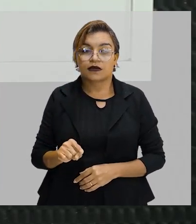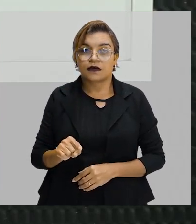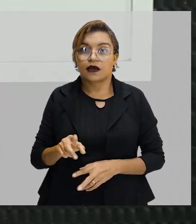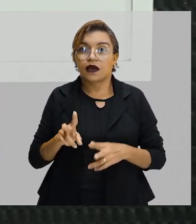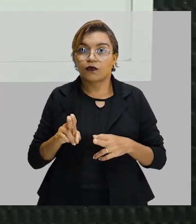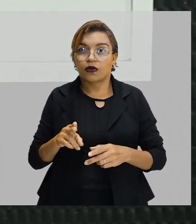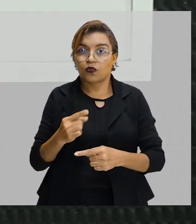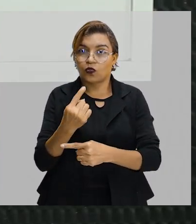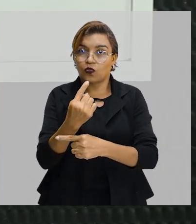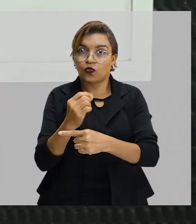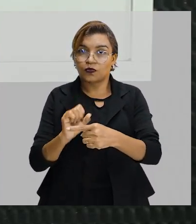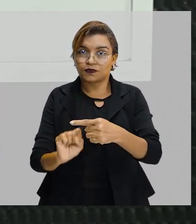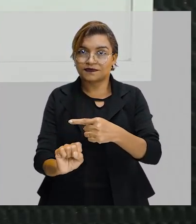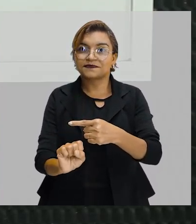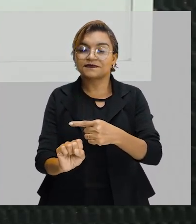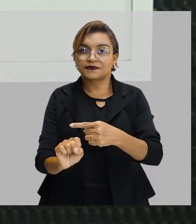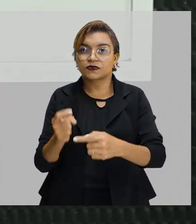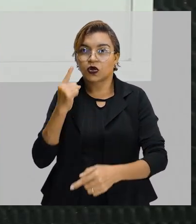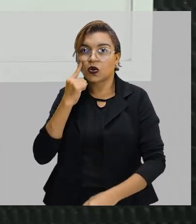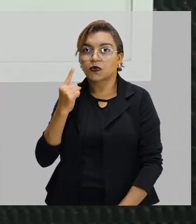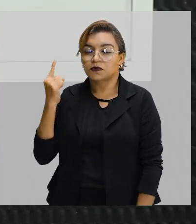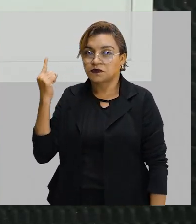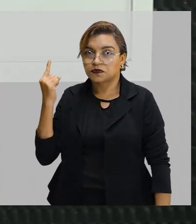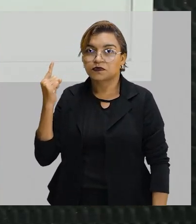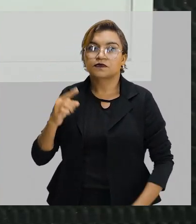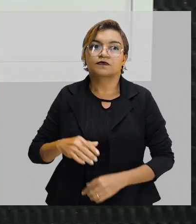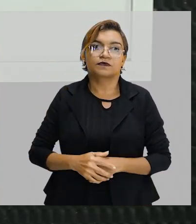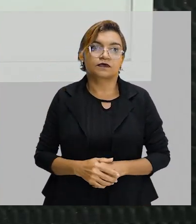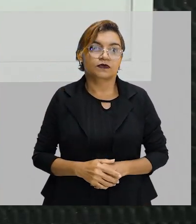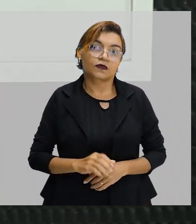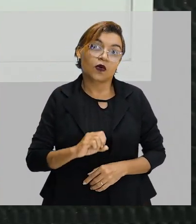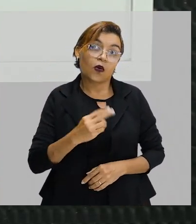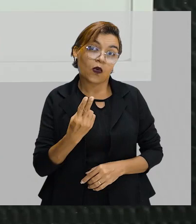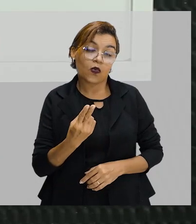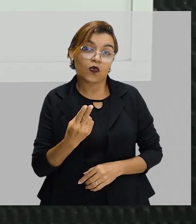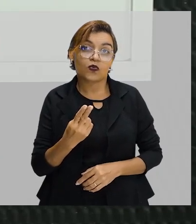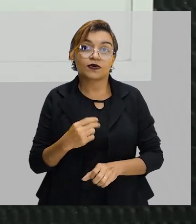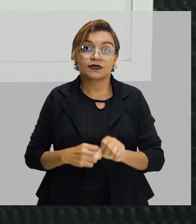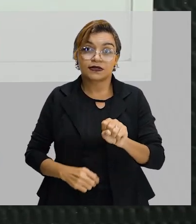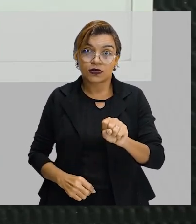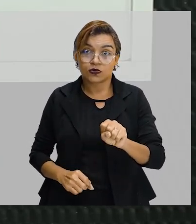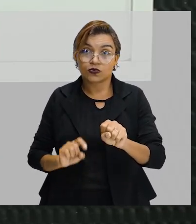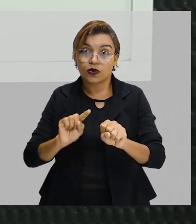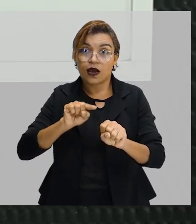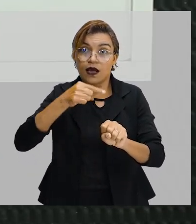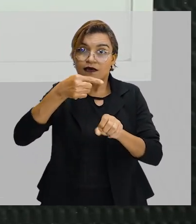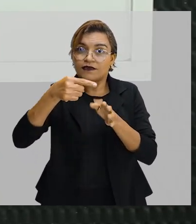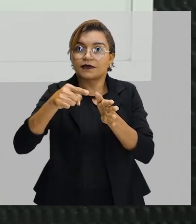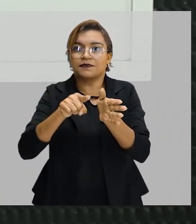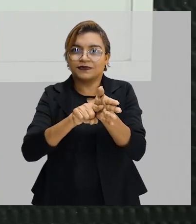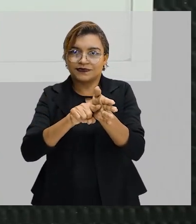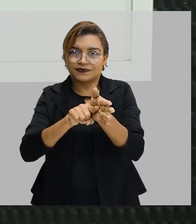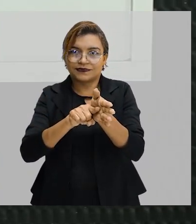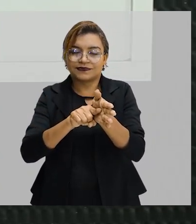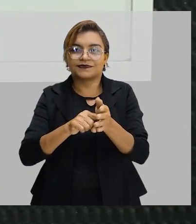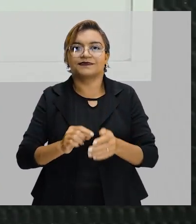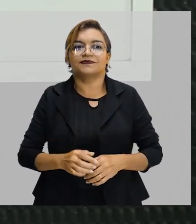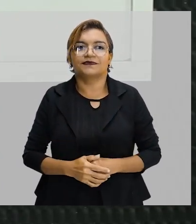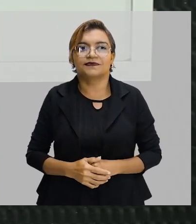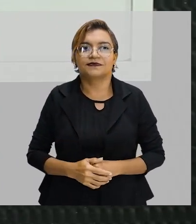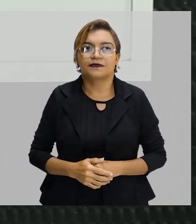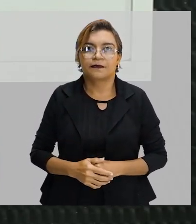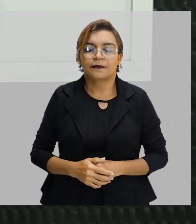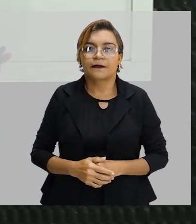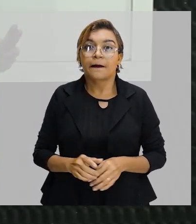Ou você pode encontrar aí segundo elevado a menos 1, que é a mesma coisa. Tá ok? E